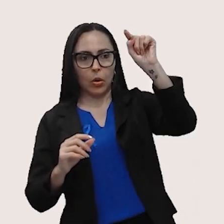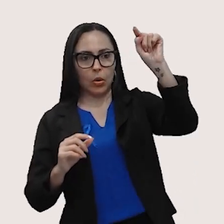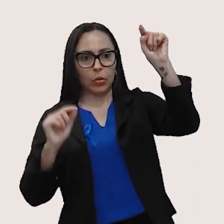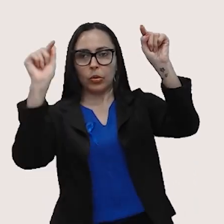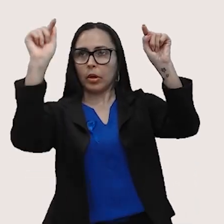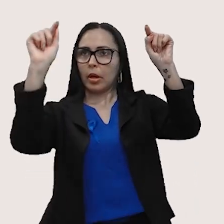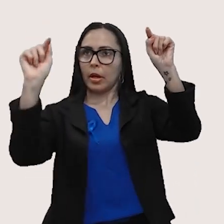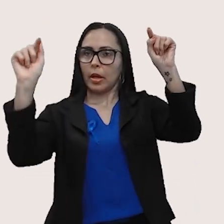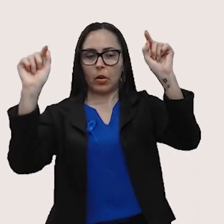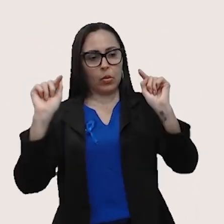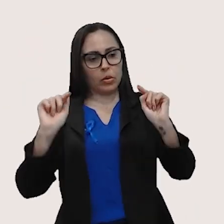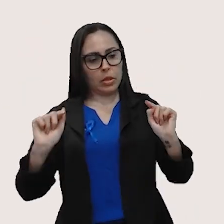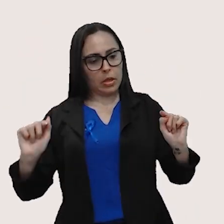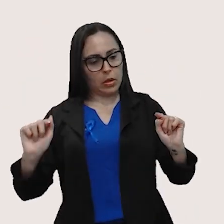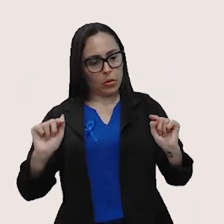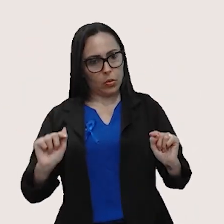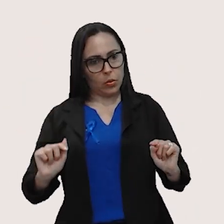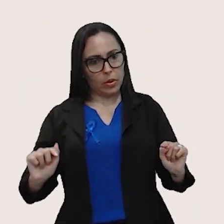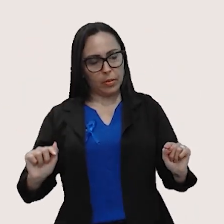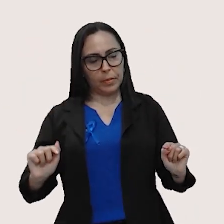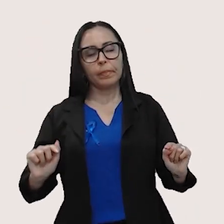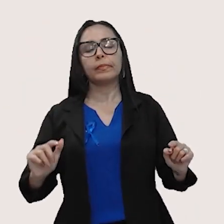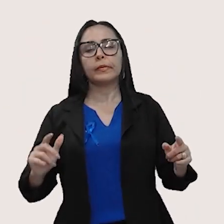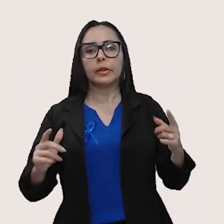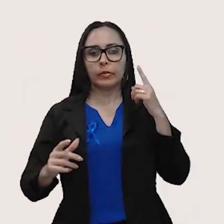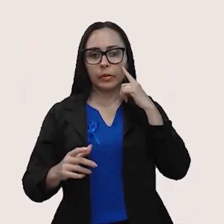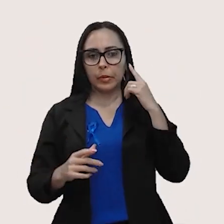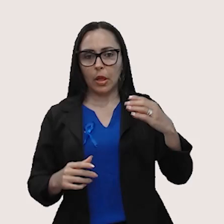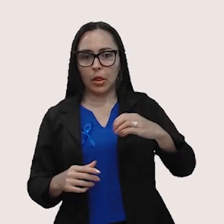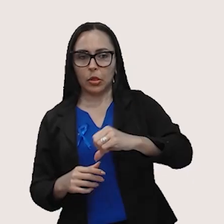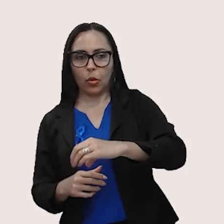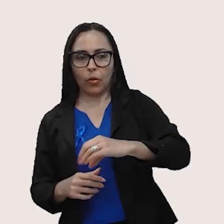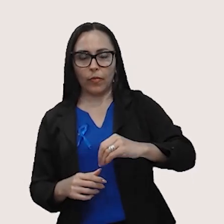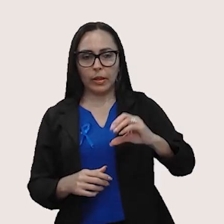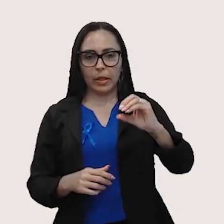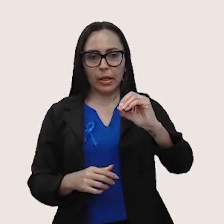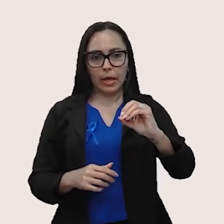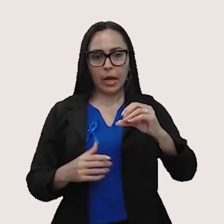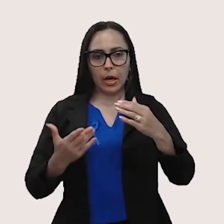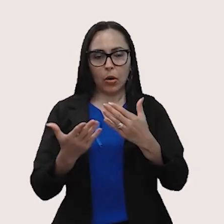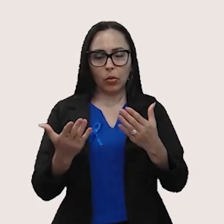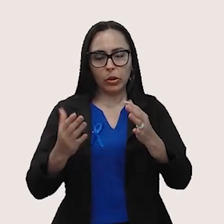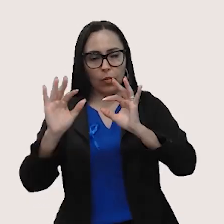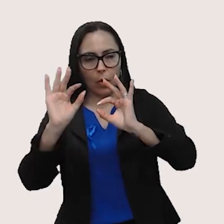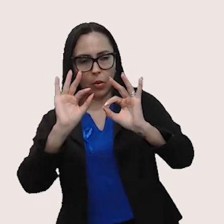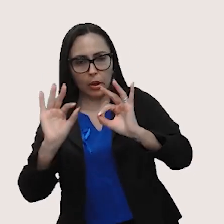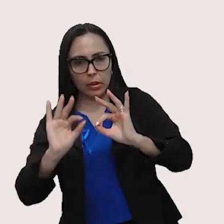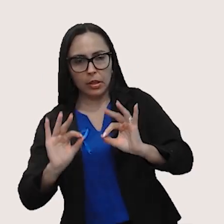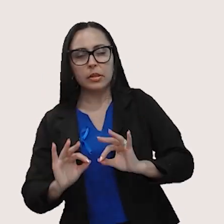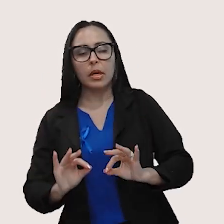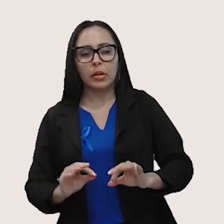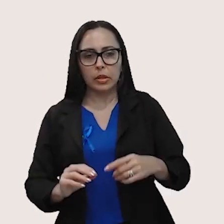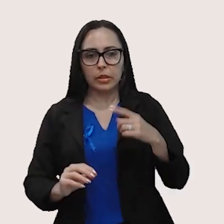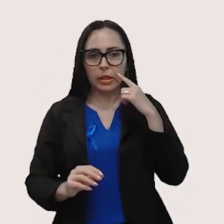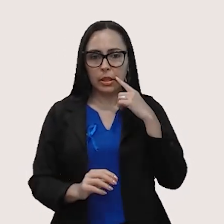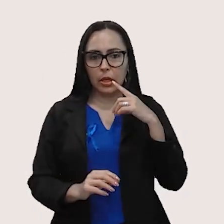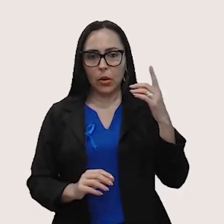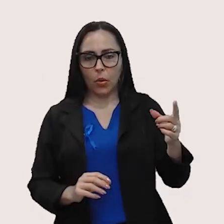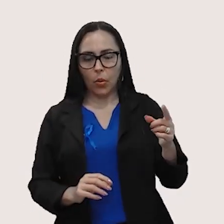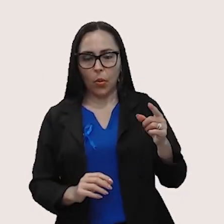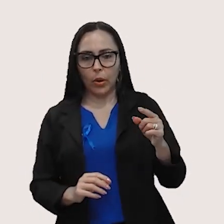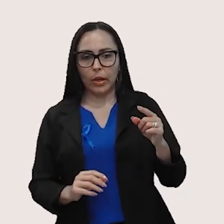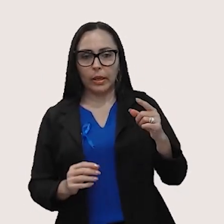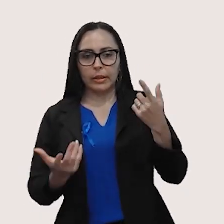na figura, formando 90 graus, indicando que formamos ali 90 graus em cada um desses ângulos, eu tenho esses lados que